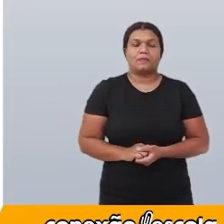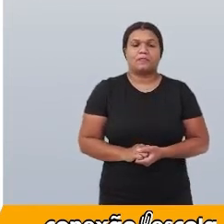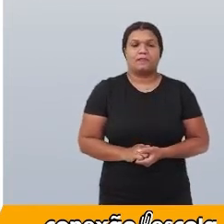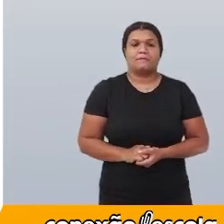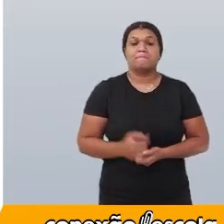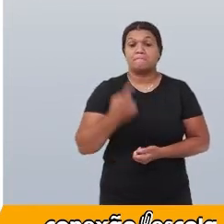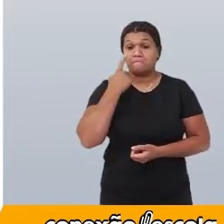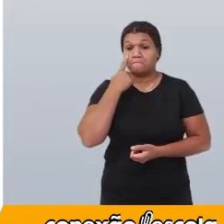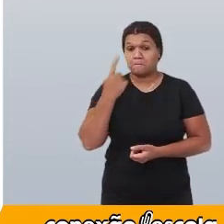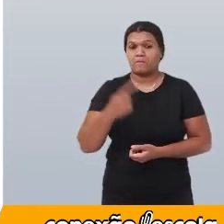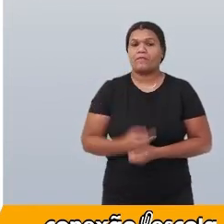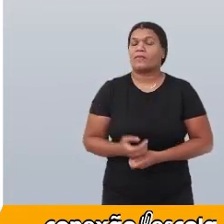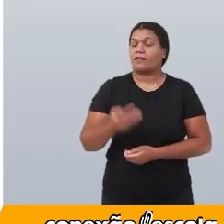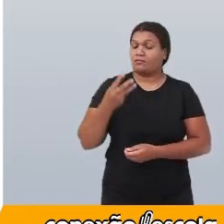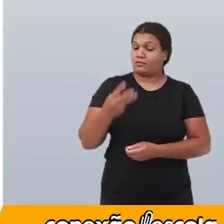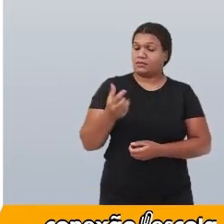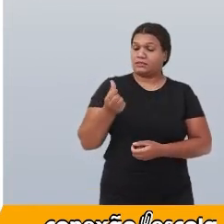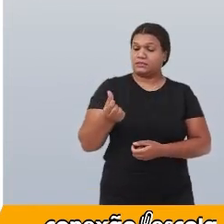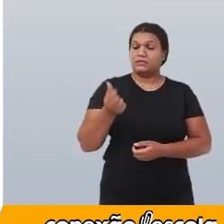Veja,